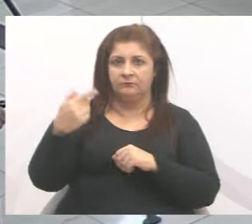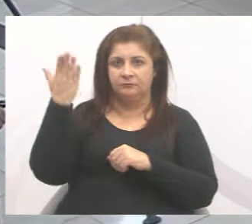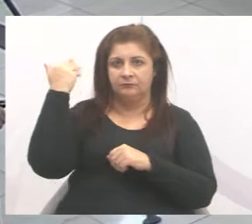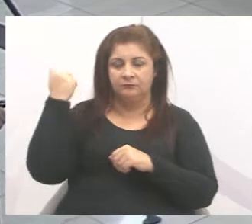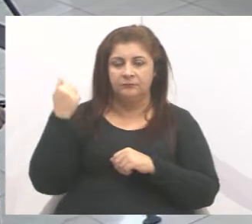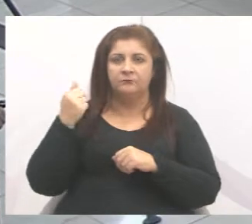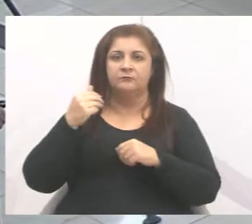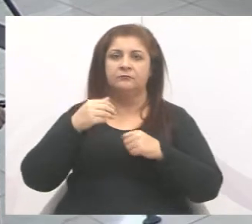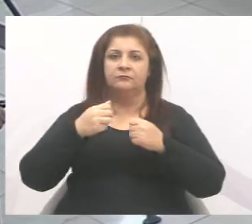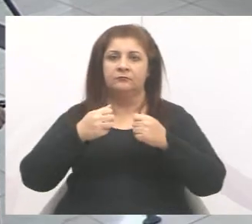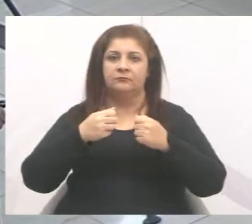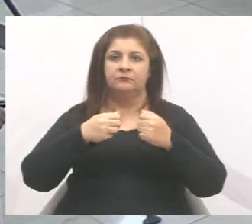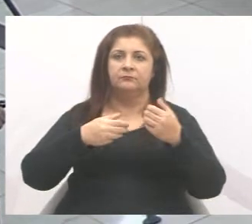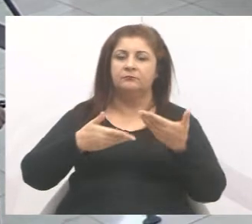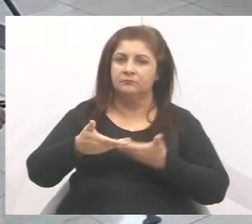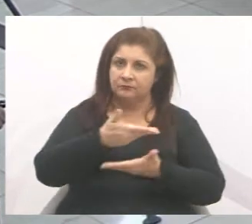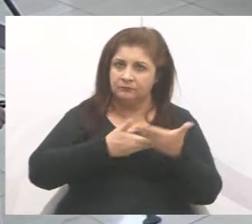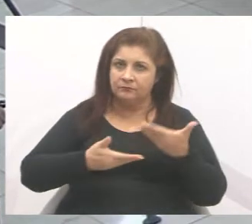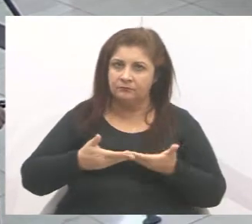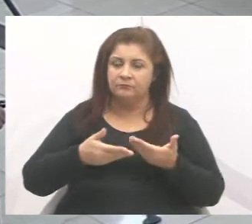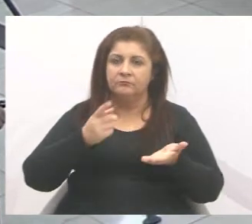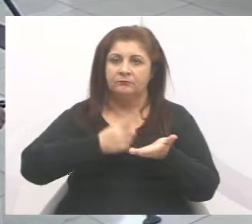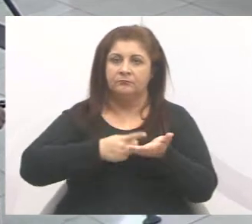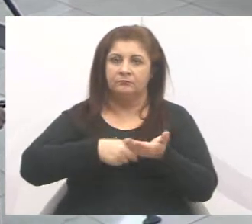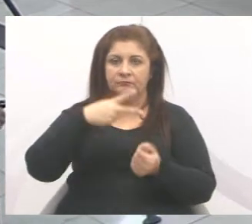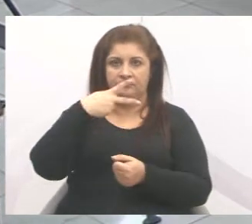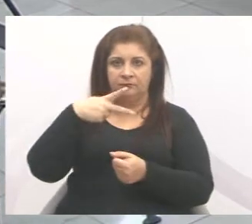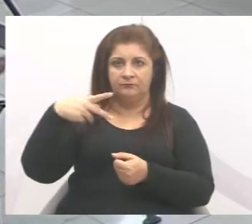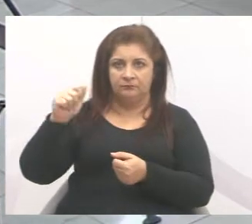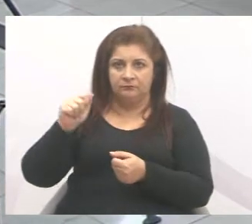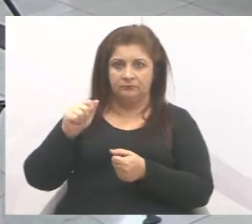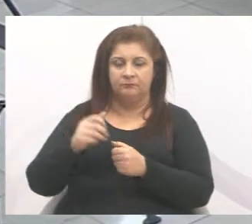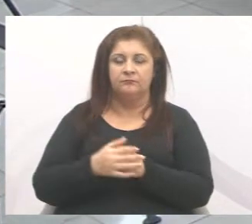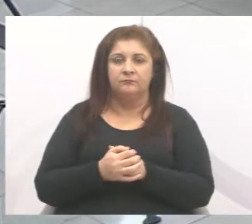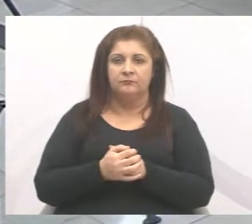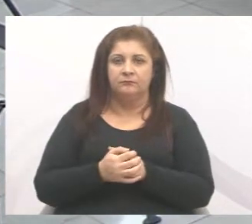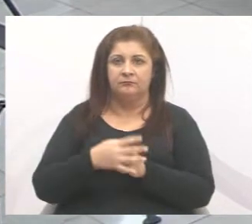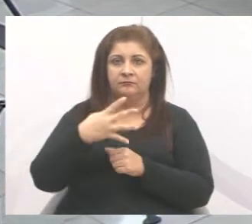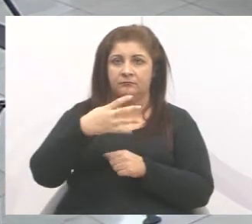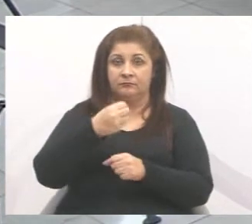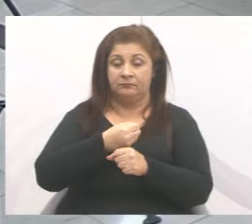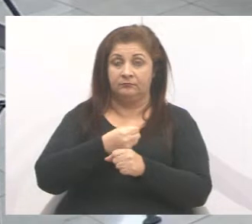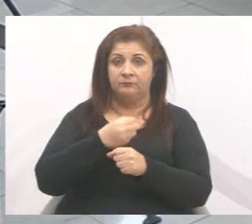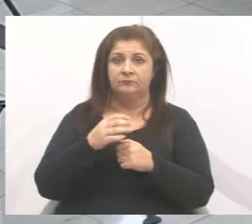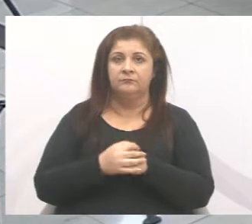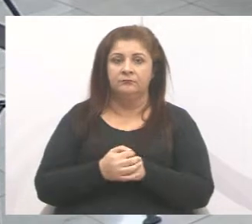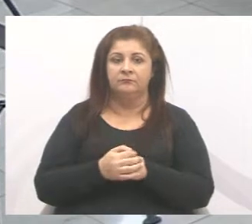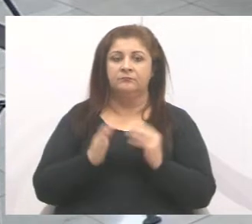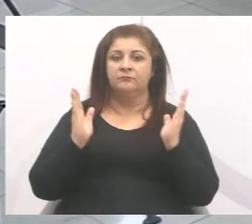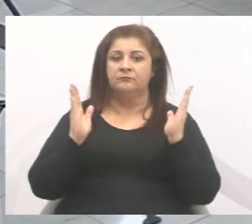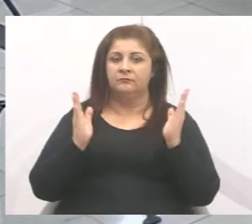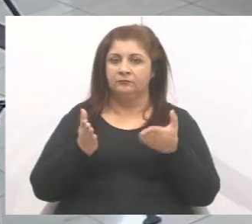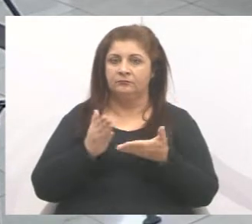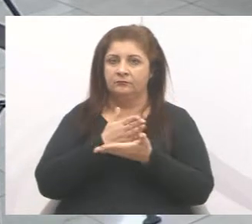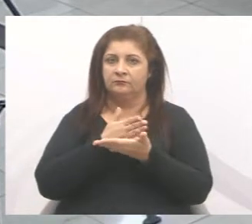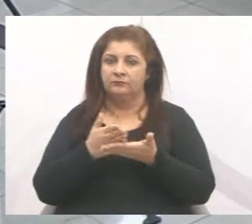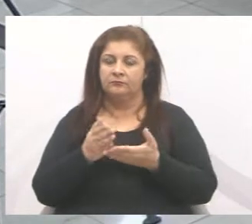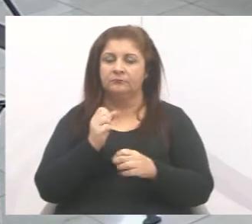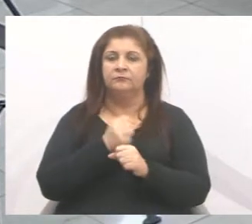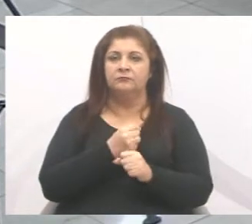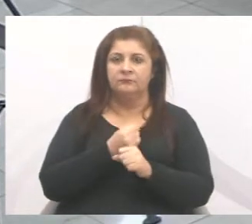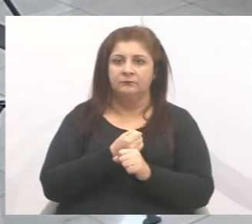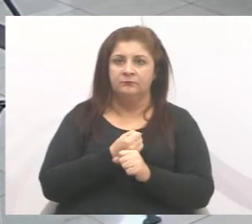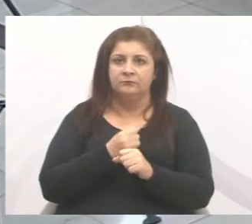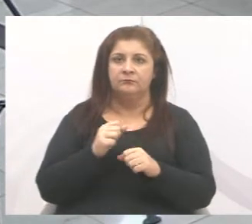casa discutindo o plano plurianual, que é o plano de 4 anos. Também já tivemos no começo do ano discutindo